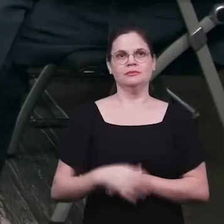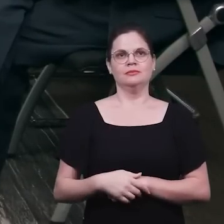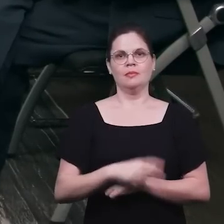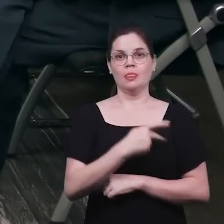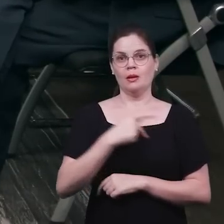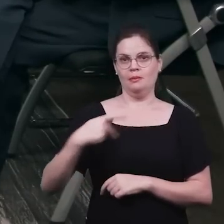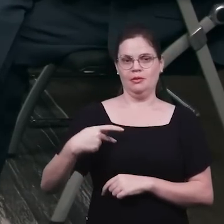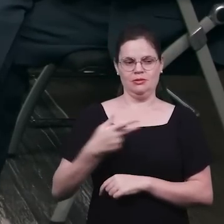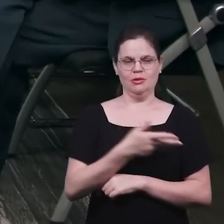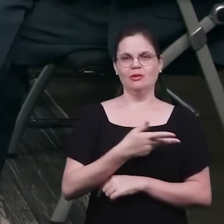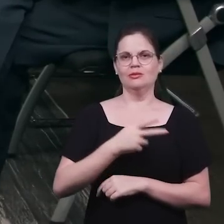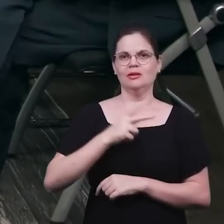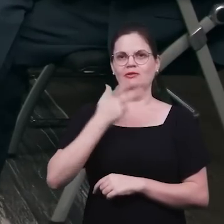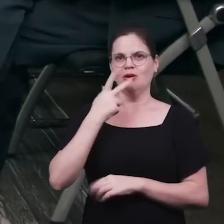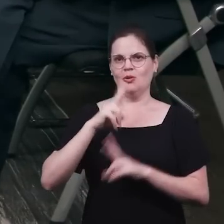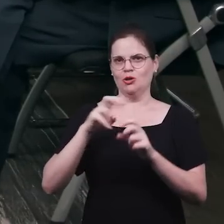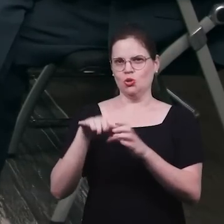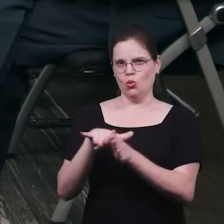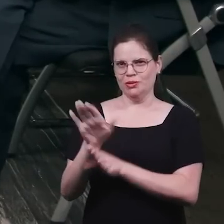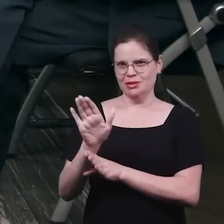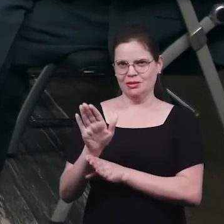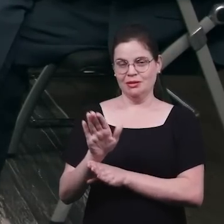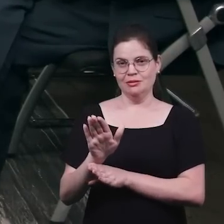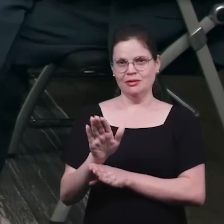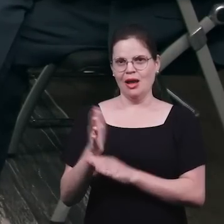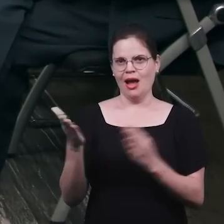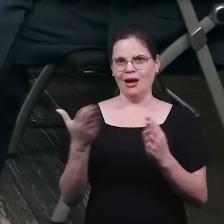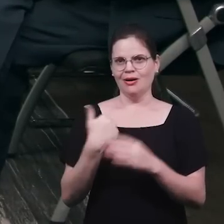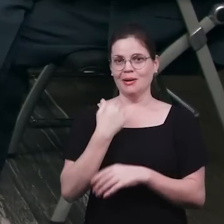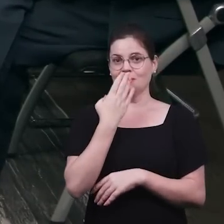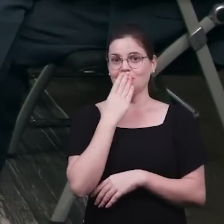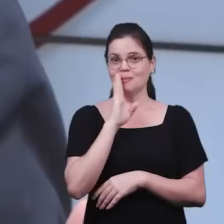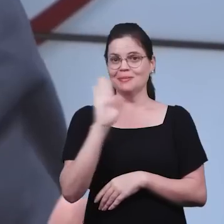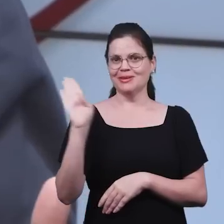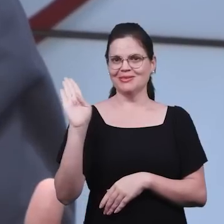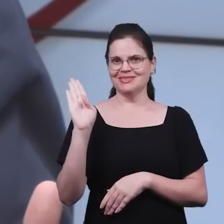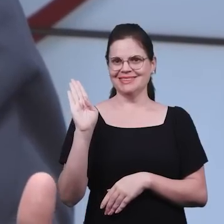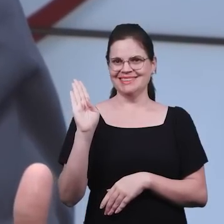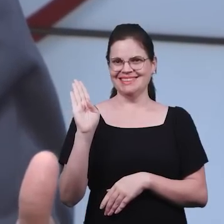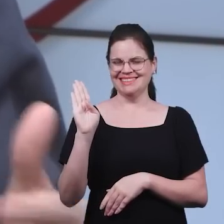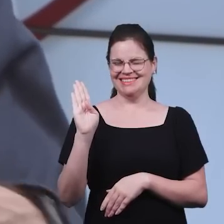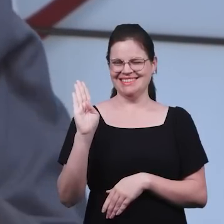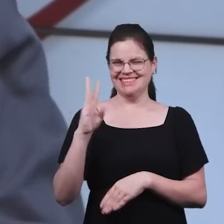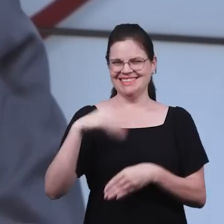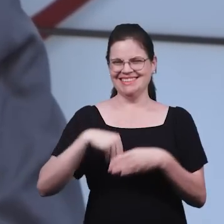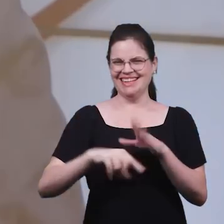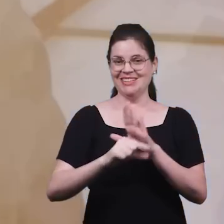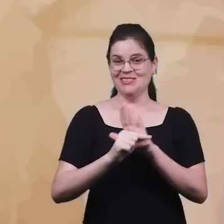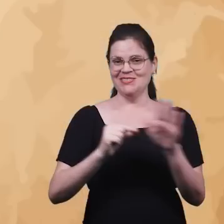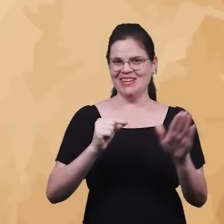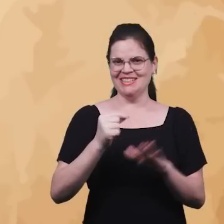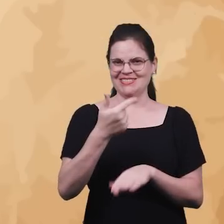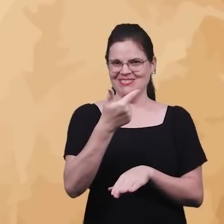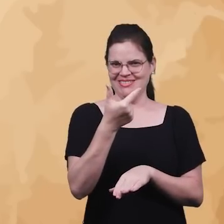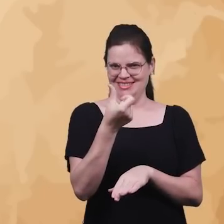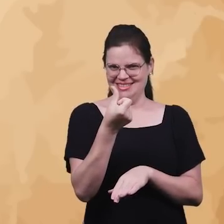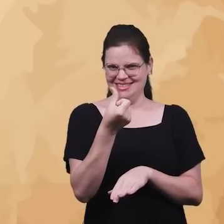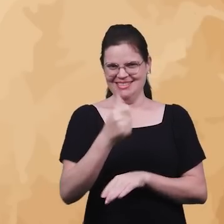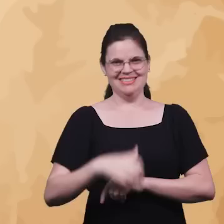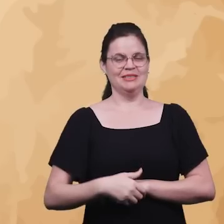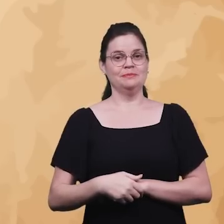nossos O pastor Jerônimo falou do conselho e nós vamos fechar agora com uma promessa. Está no